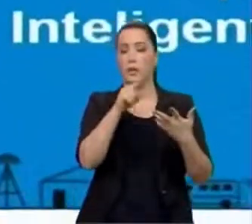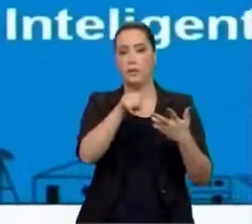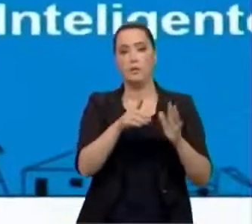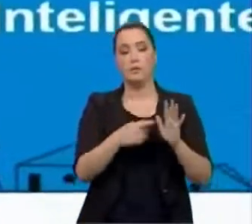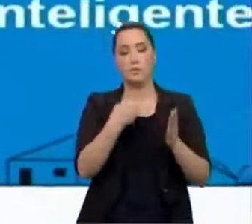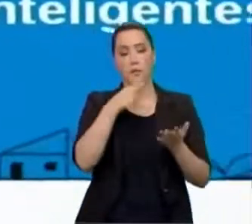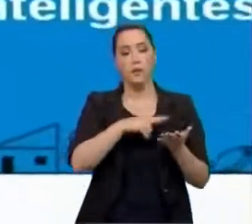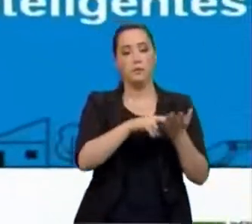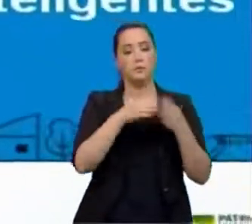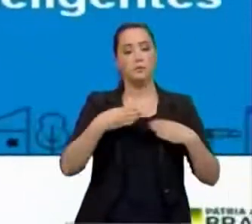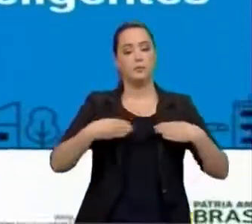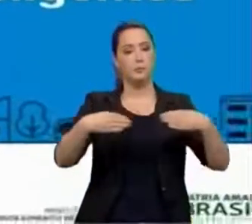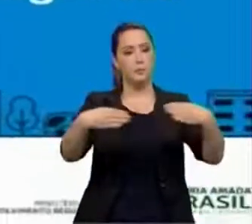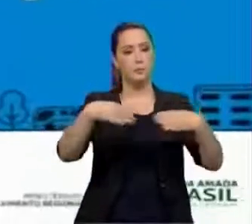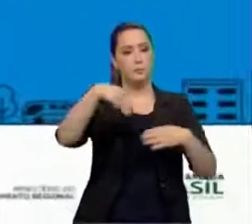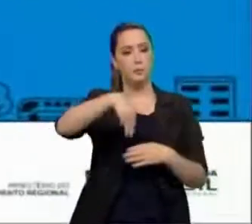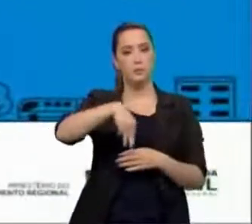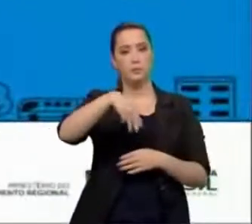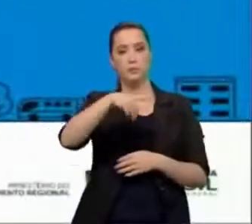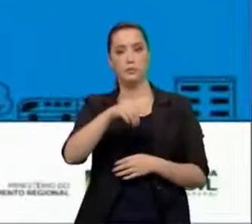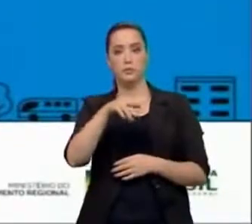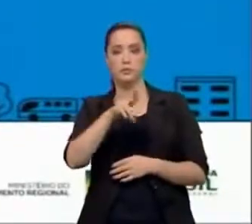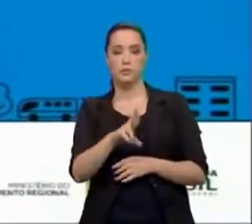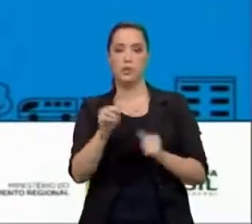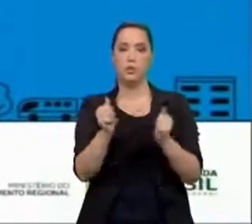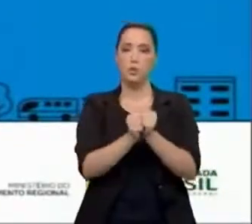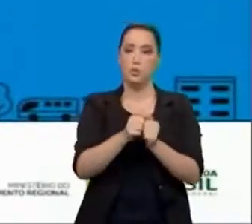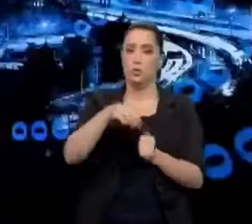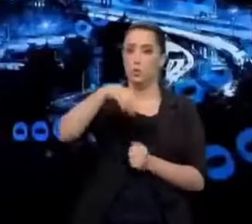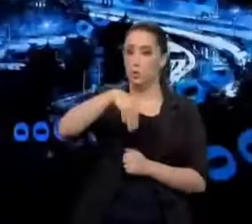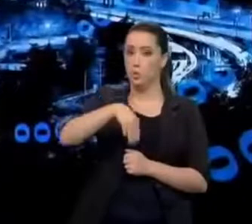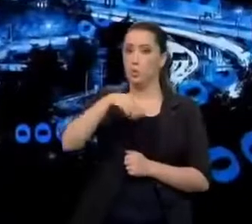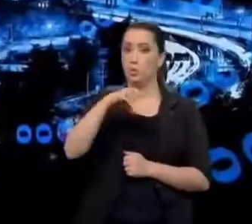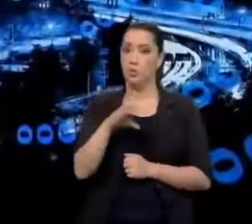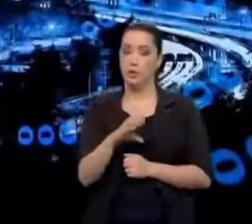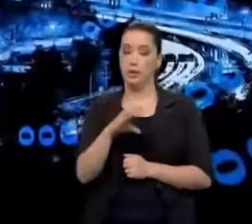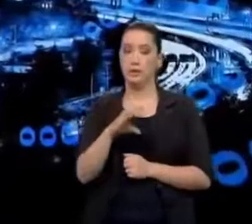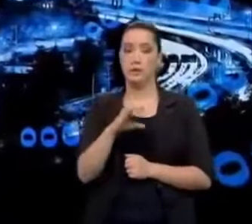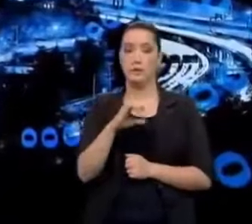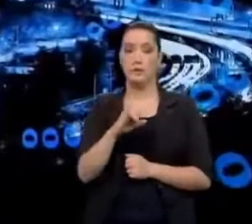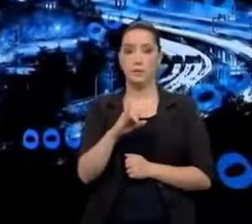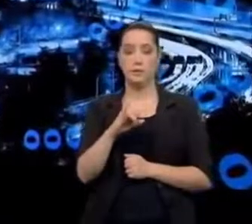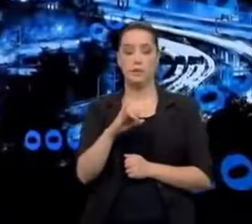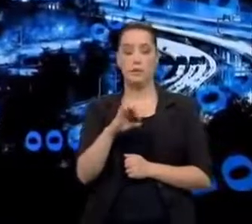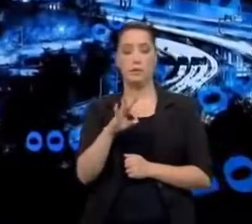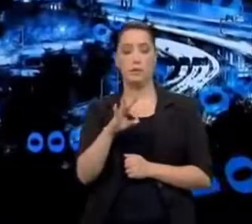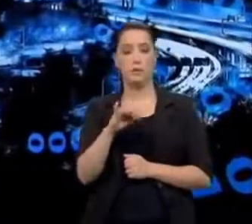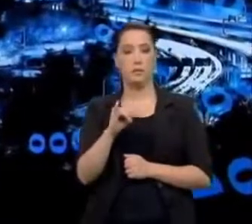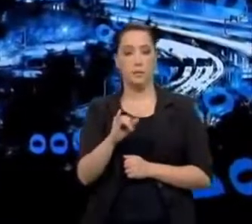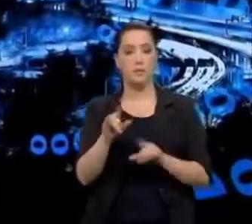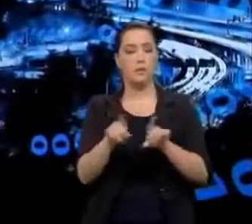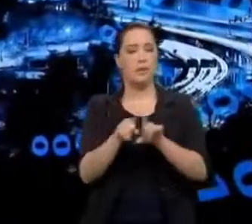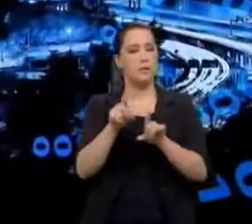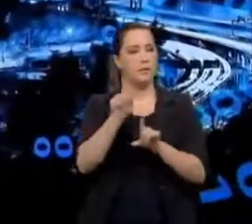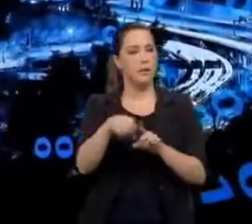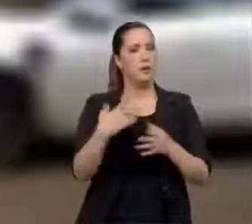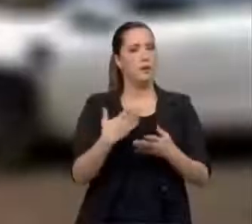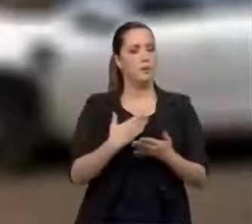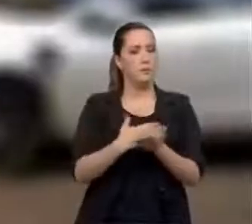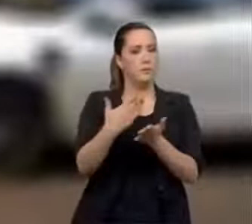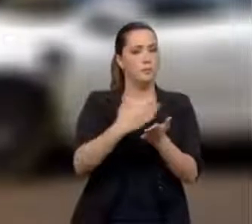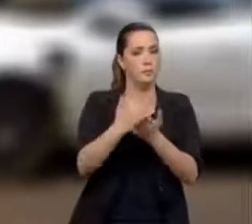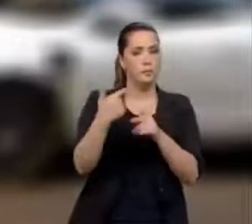do Desenvolvimento Regional, junto com o MCTI, para estimular iniciativas sobre cidades inteligentes